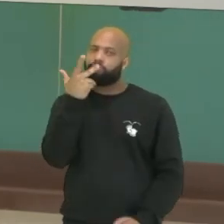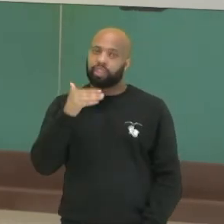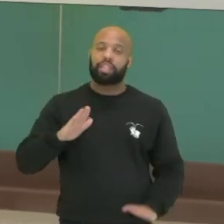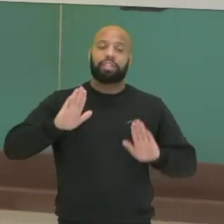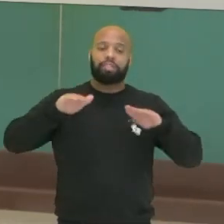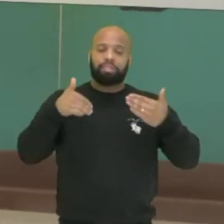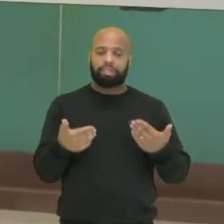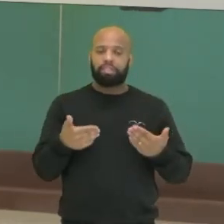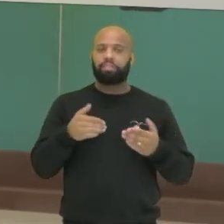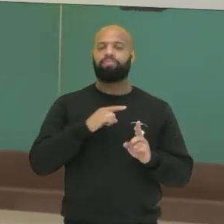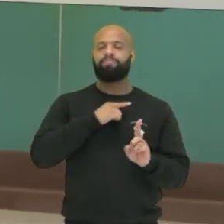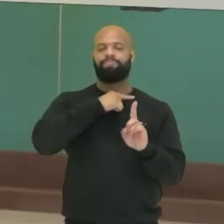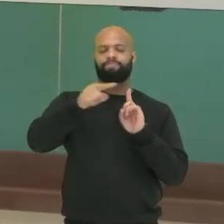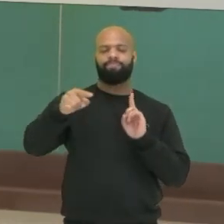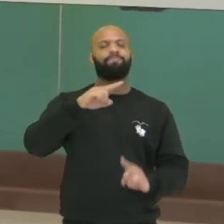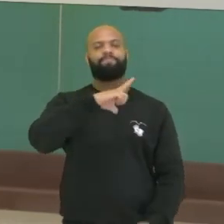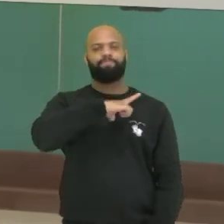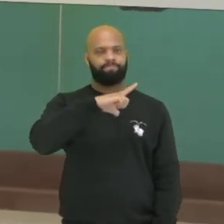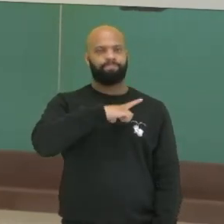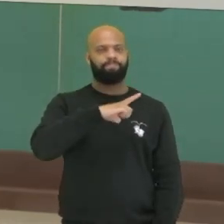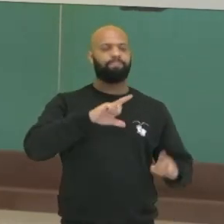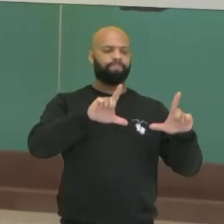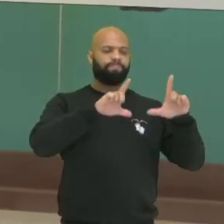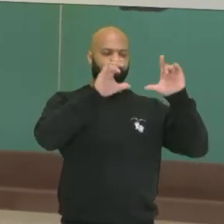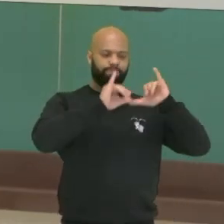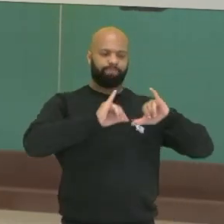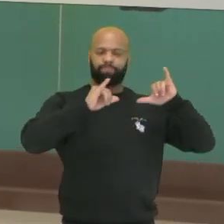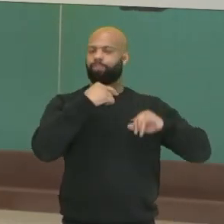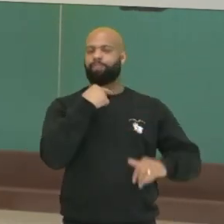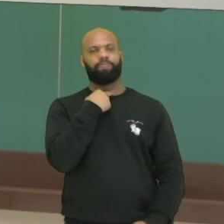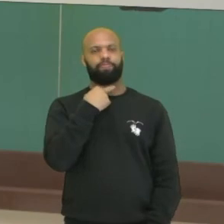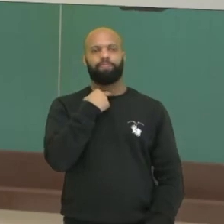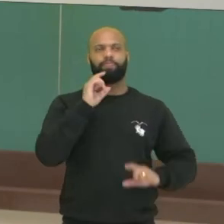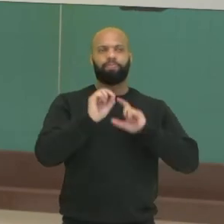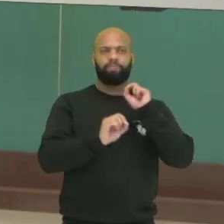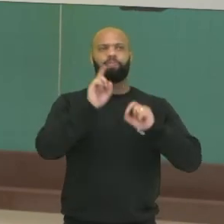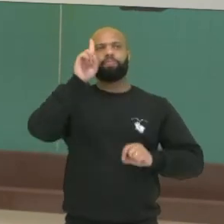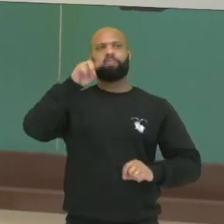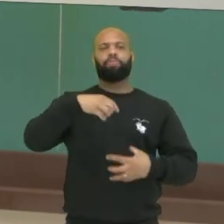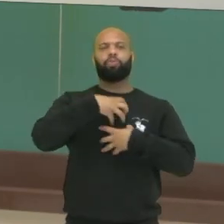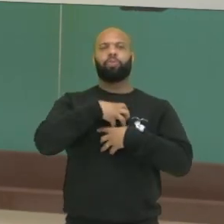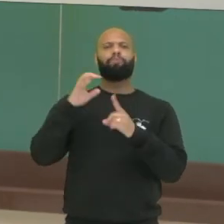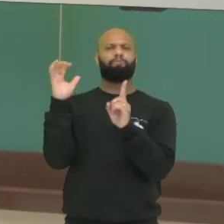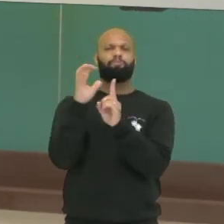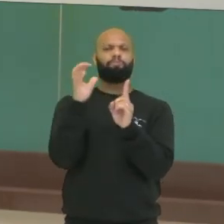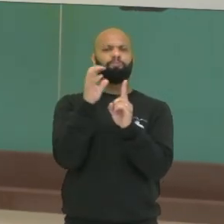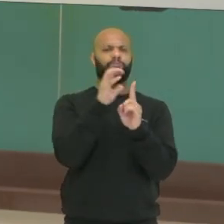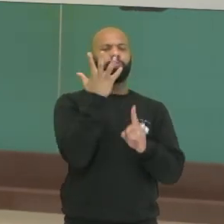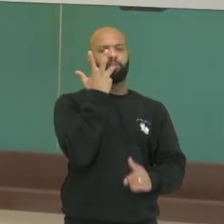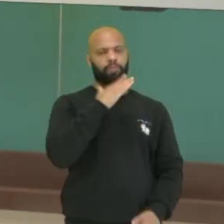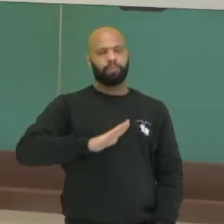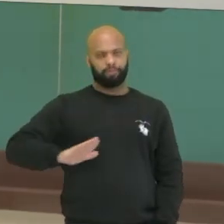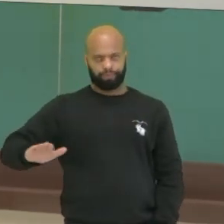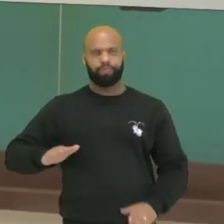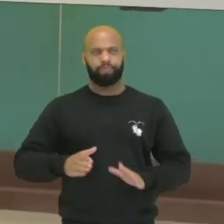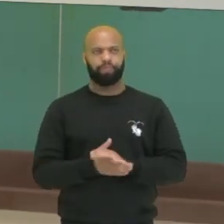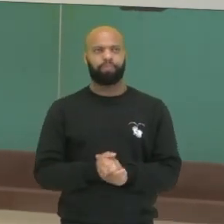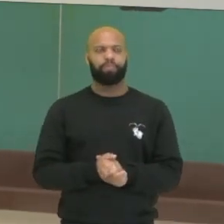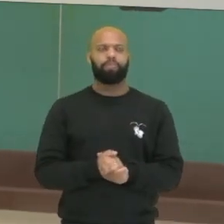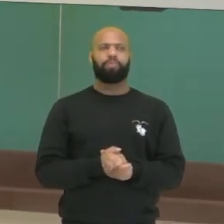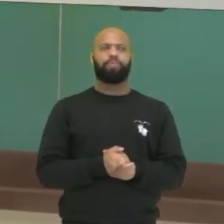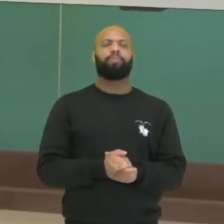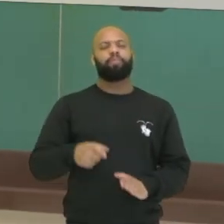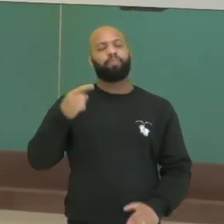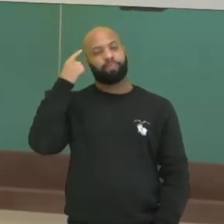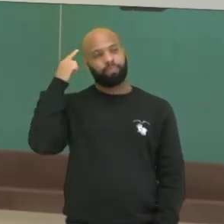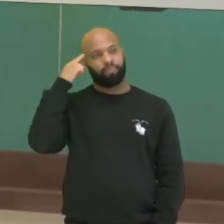caso, a proibição dessa propaganda, sim, então ela é considerada abusiva. Mas é claro, vamos pensar